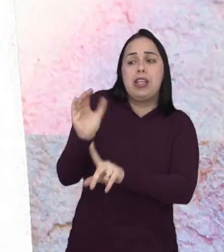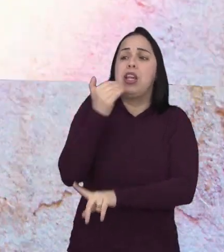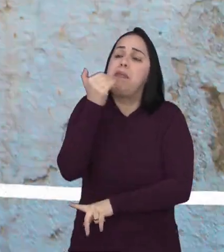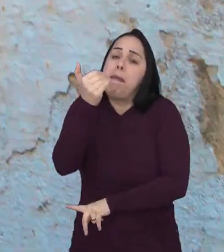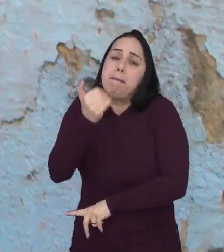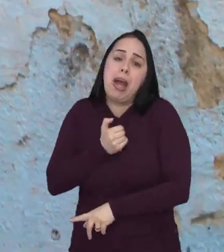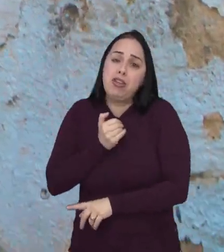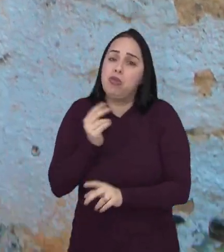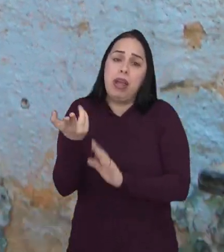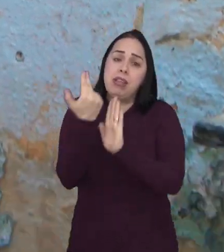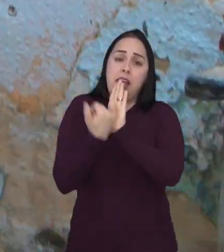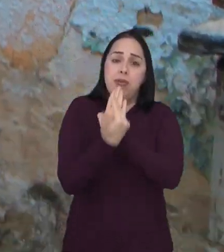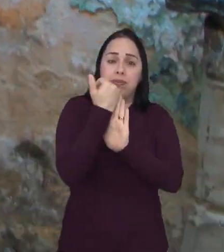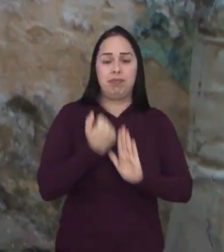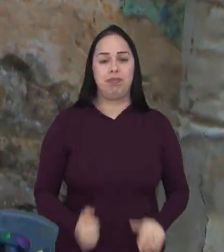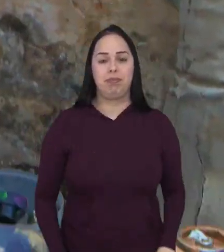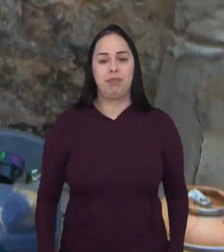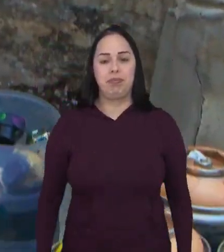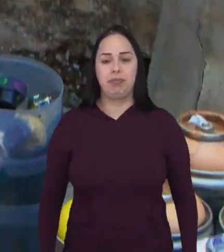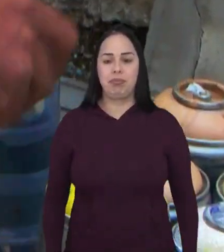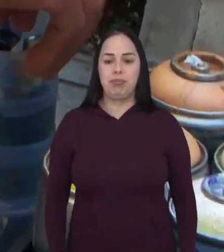ali.